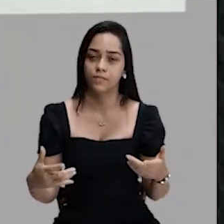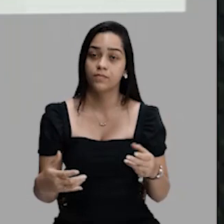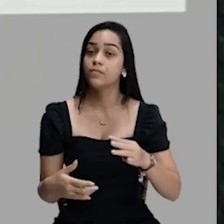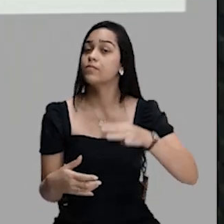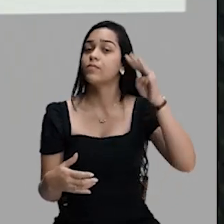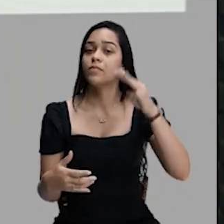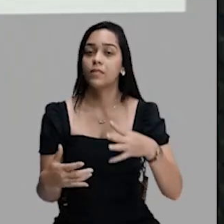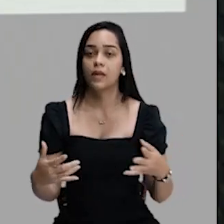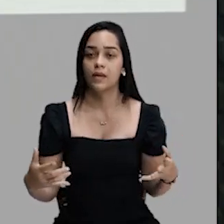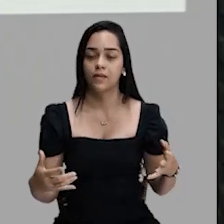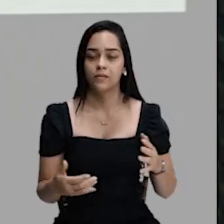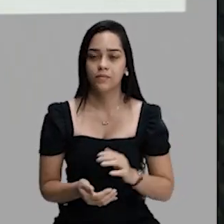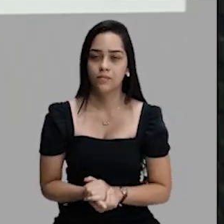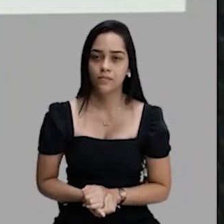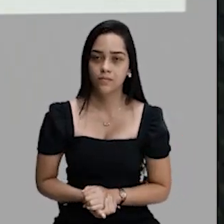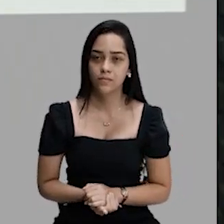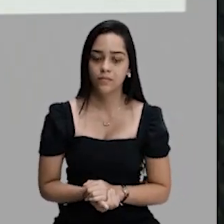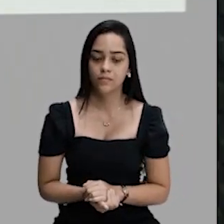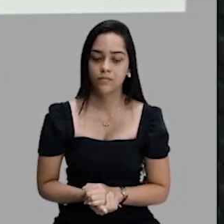quem? O ponto, galera, é